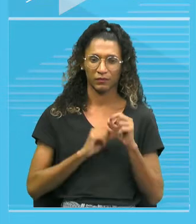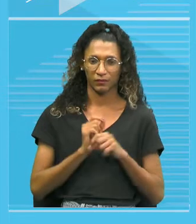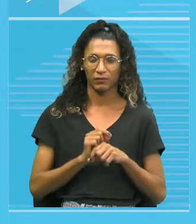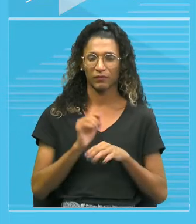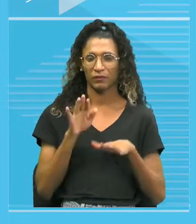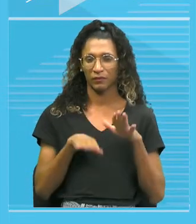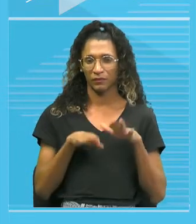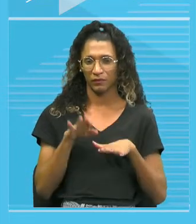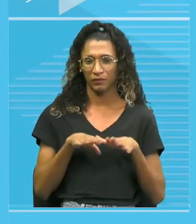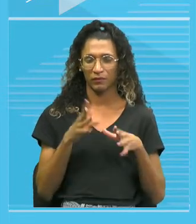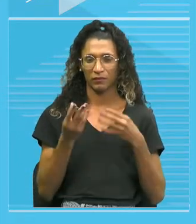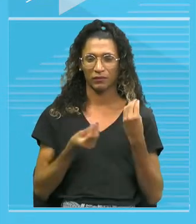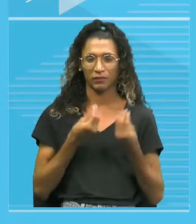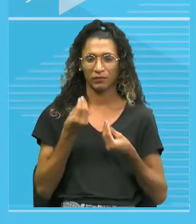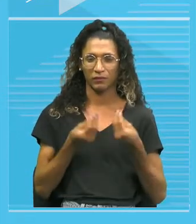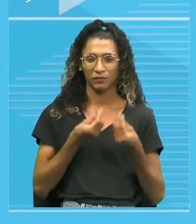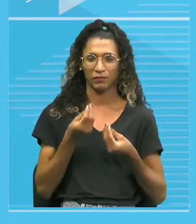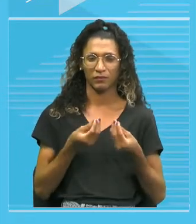normalmente,